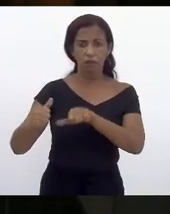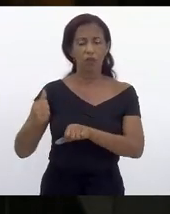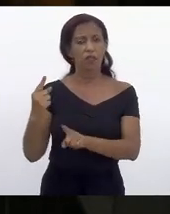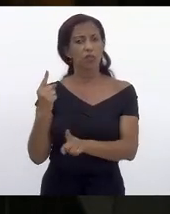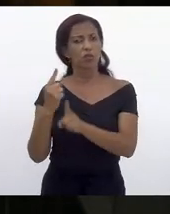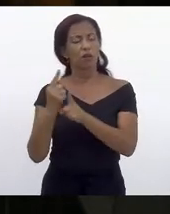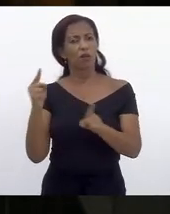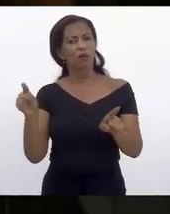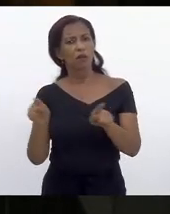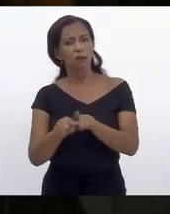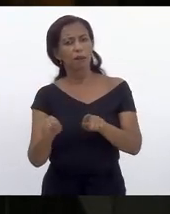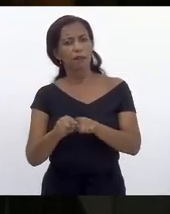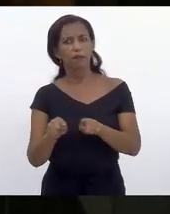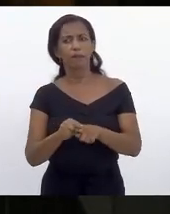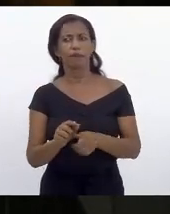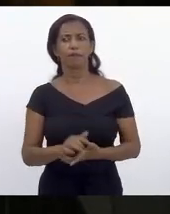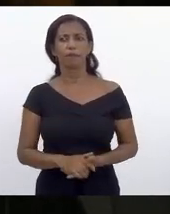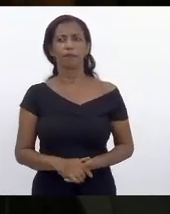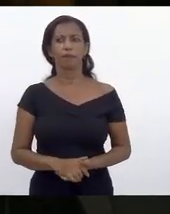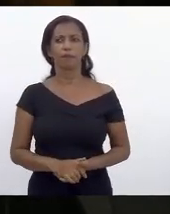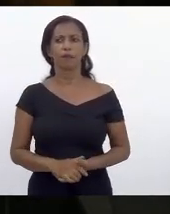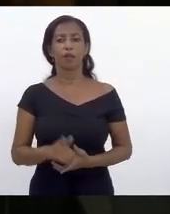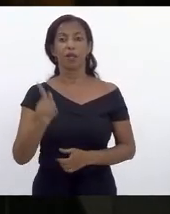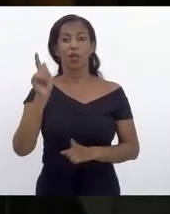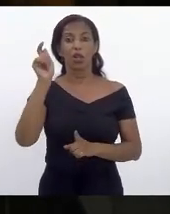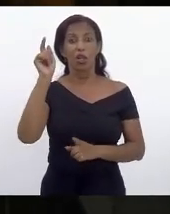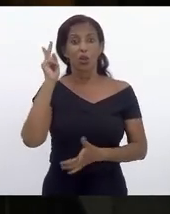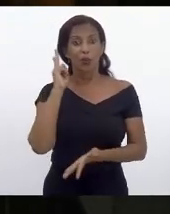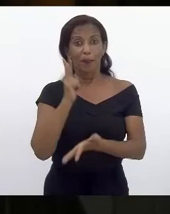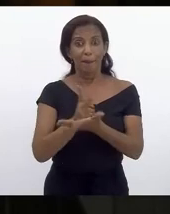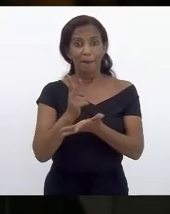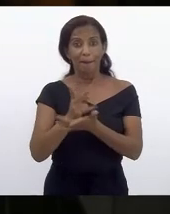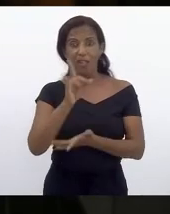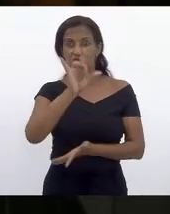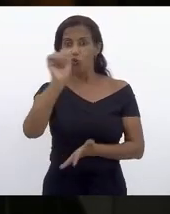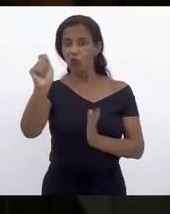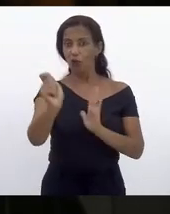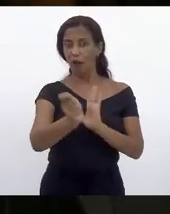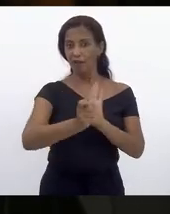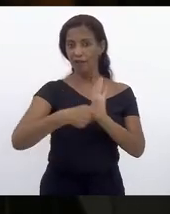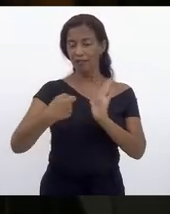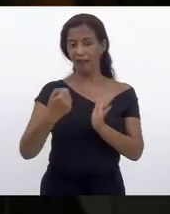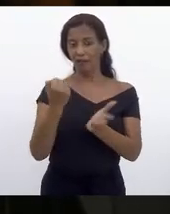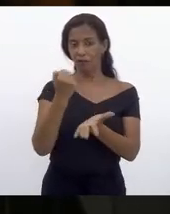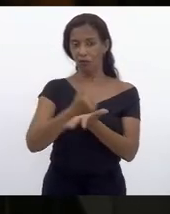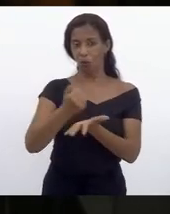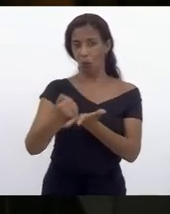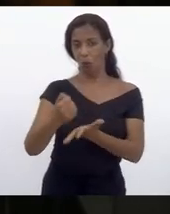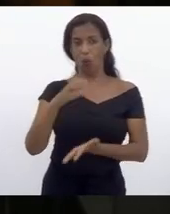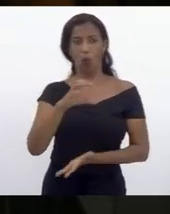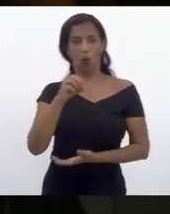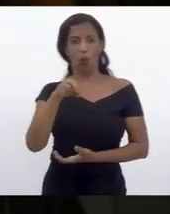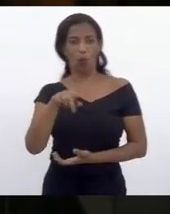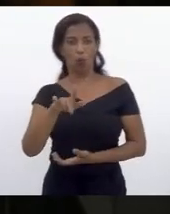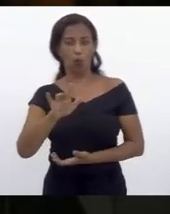descobrimos também que no mesmo dia que foi assinado o contrato com a Conlurb,